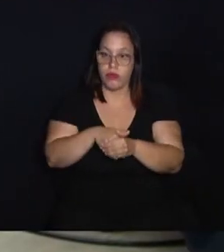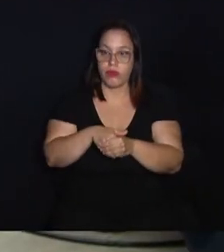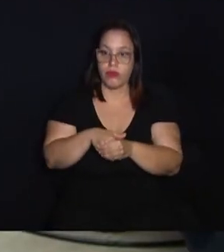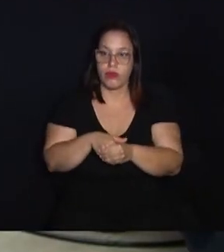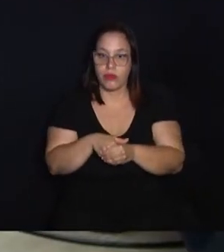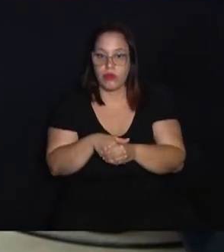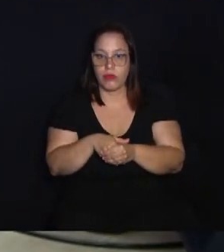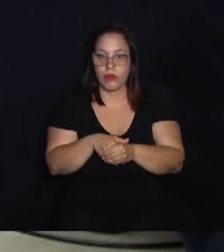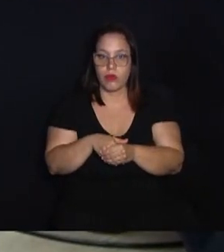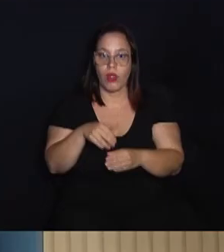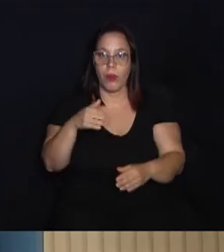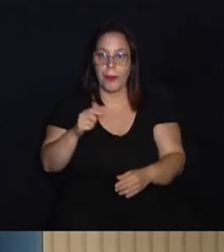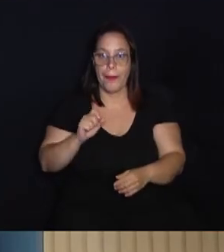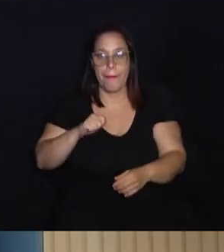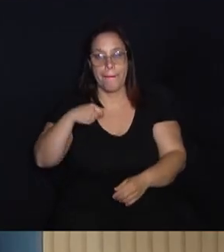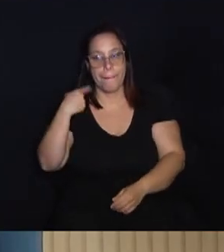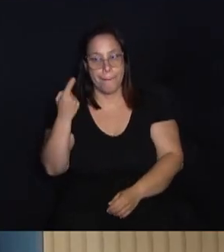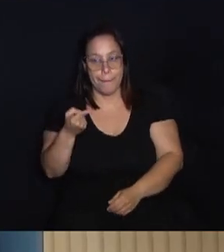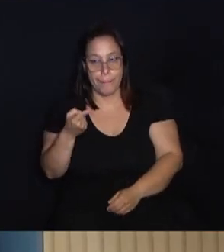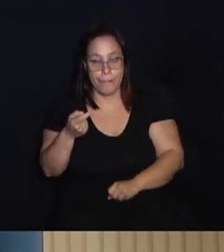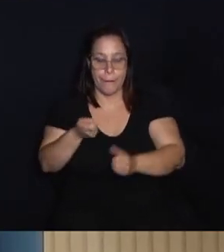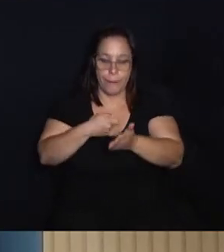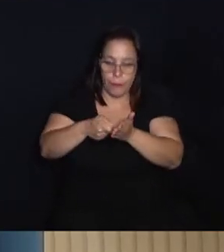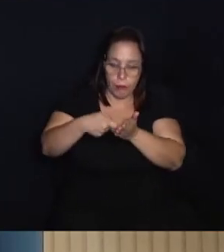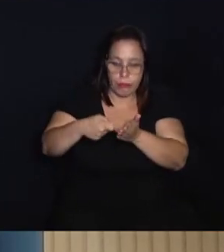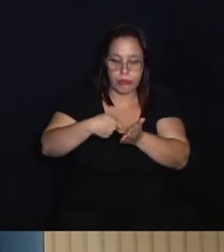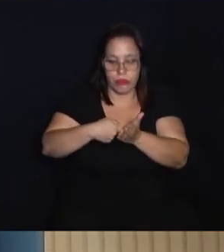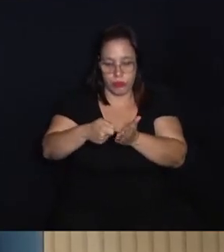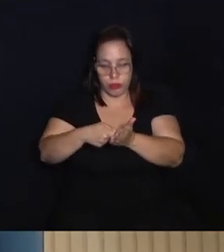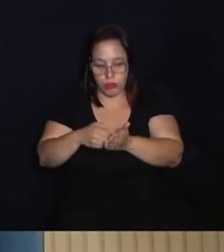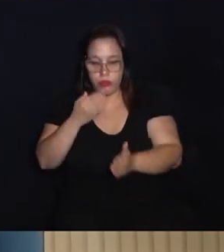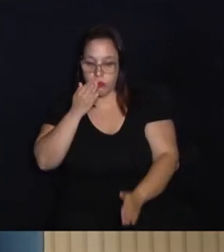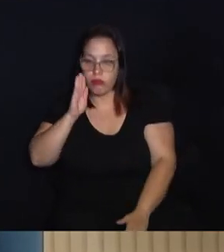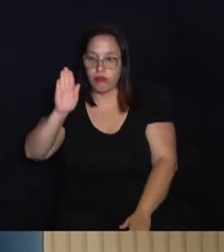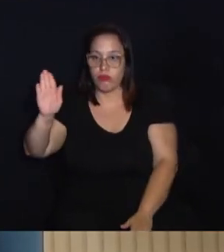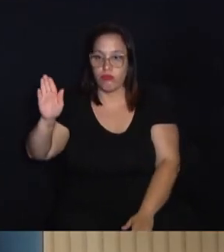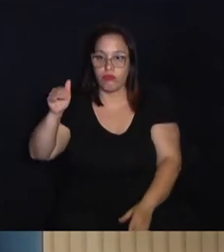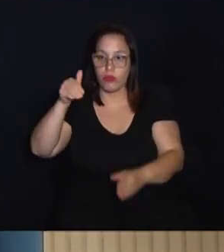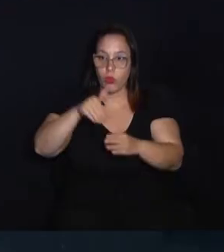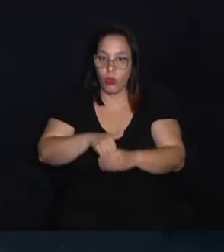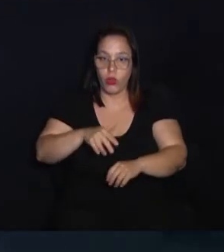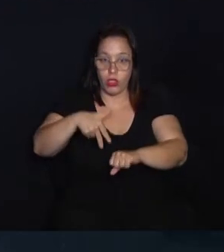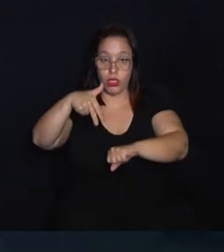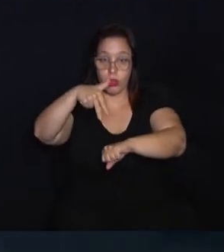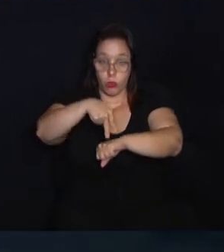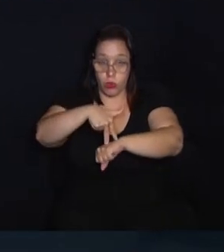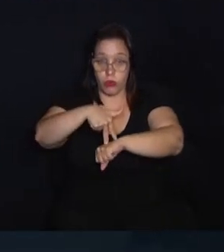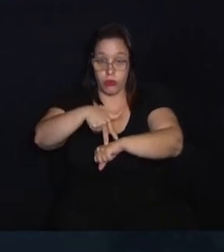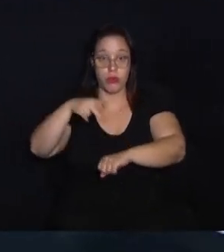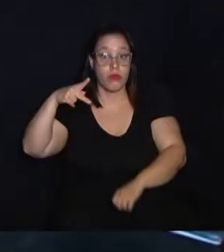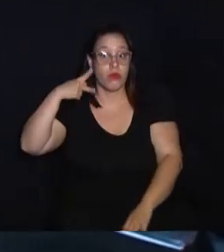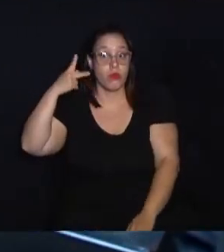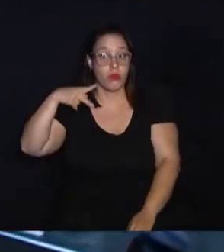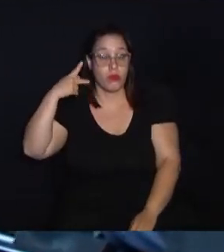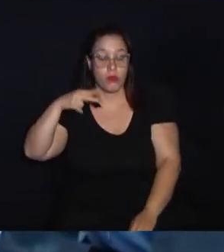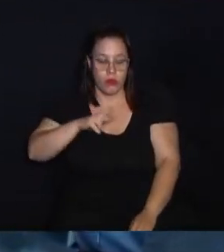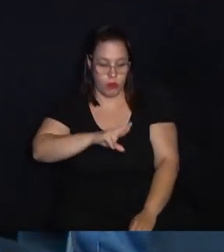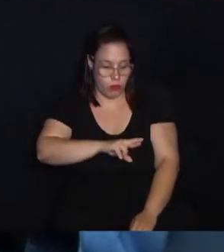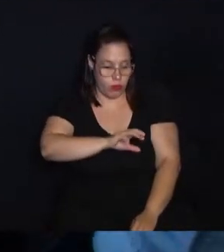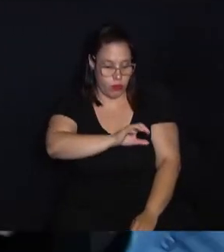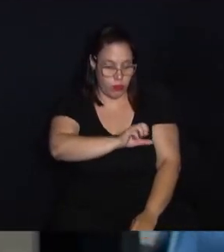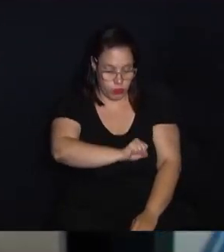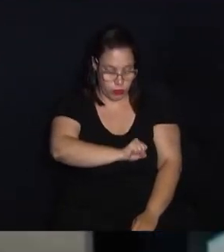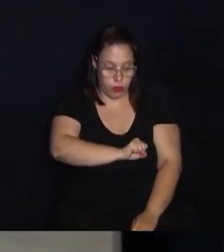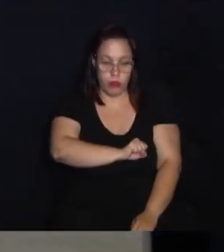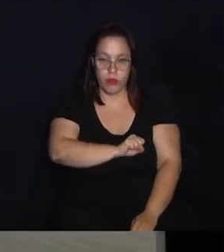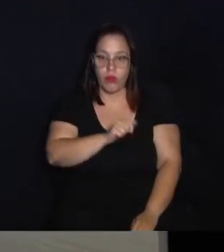modo, após preencher cada um dos cargos, declarou o voto na tribuna. O vereador Luiz Rossini, que está